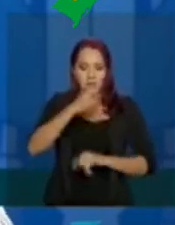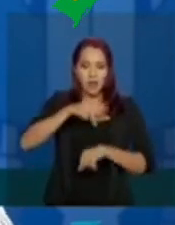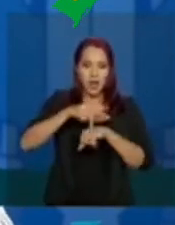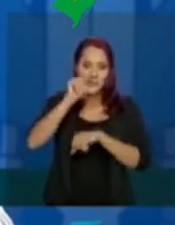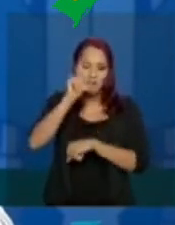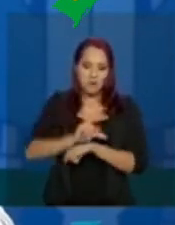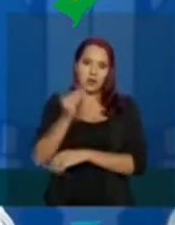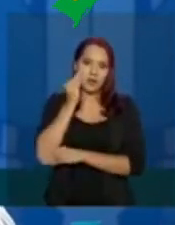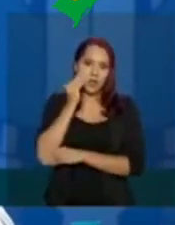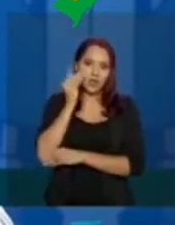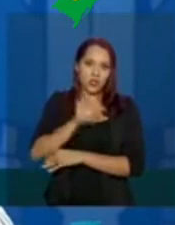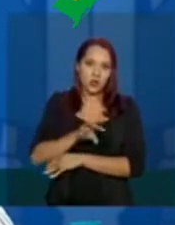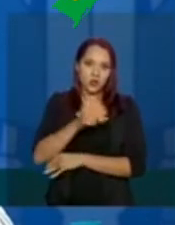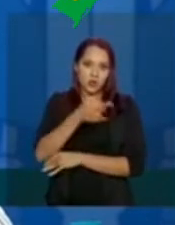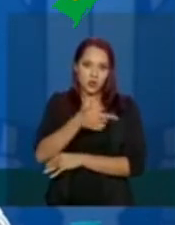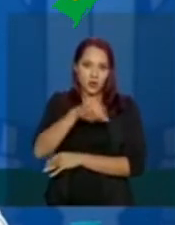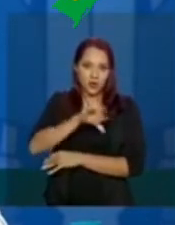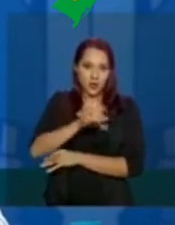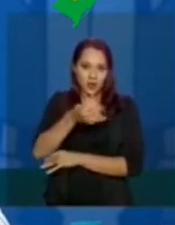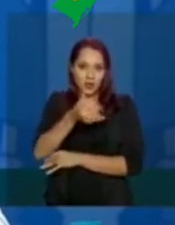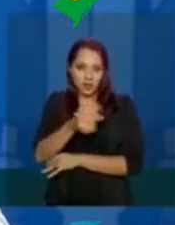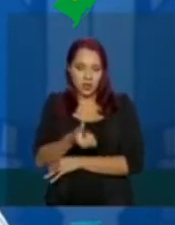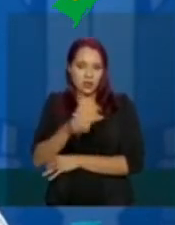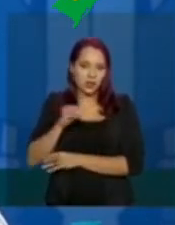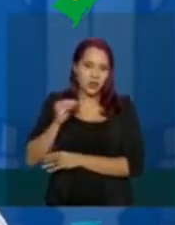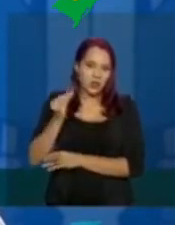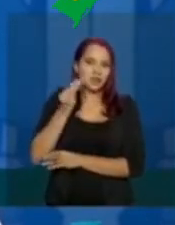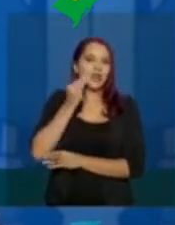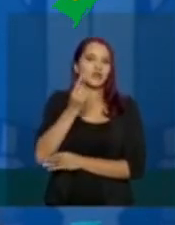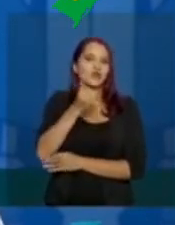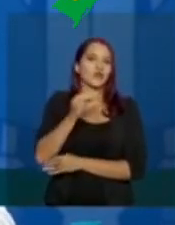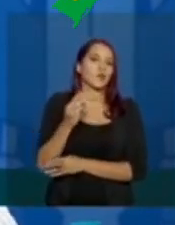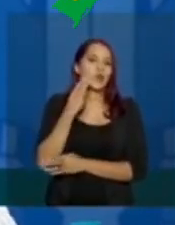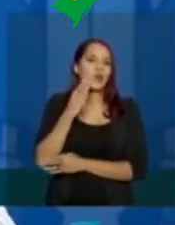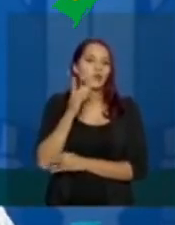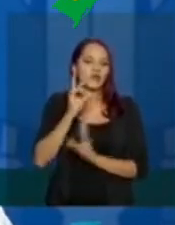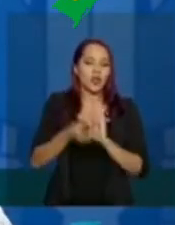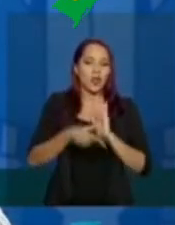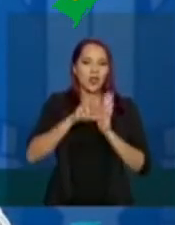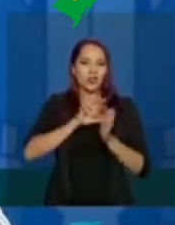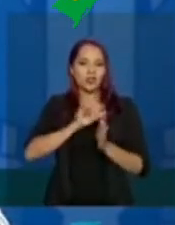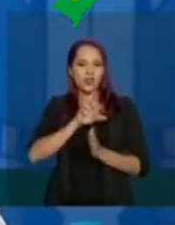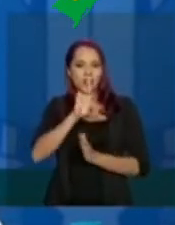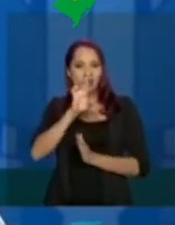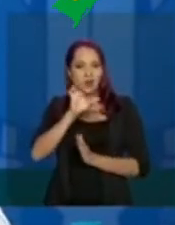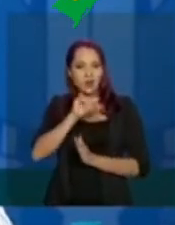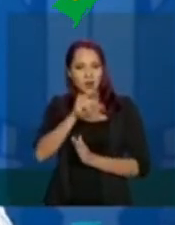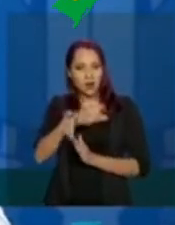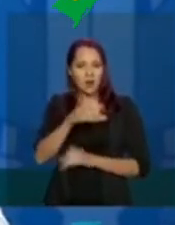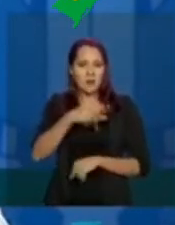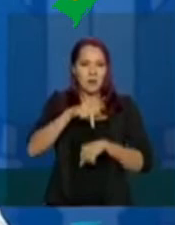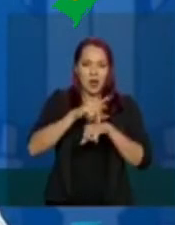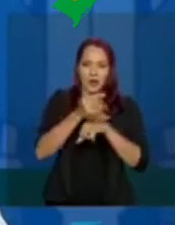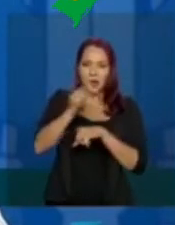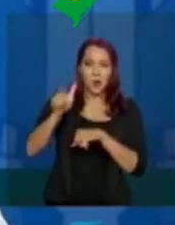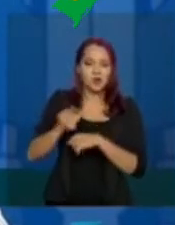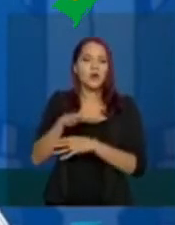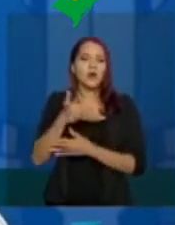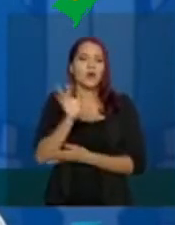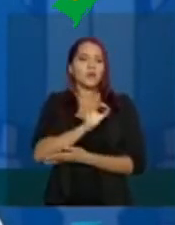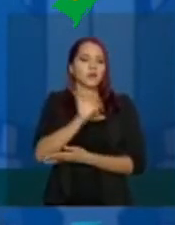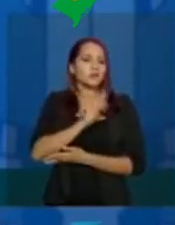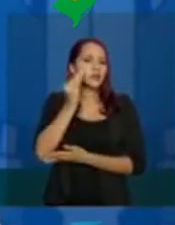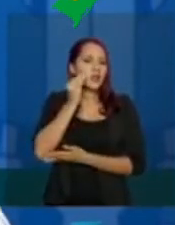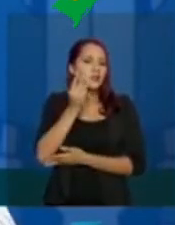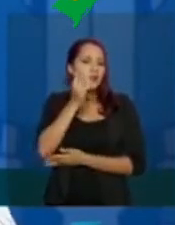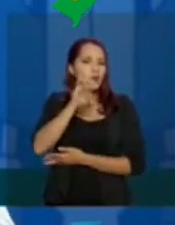testam, com apenas 296 testes por 1 milhão, atrás do Irã, de países da América do Sul e Argentina. Qual a taxa de testes por milhão de